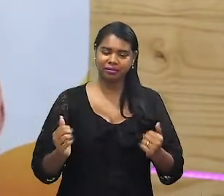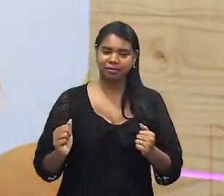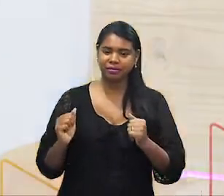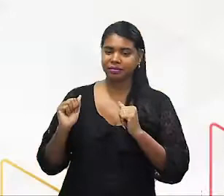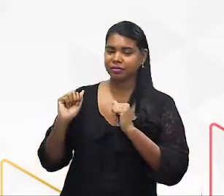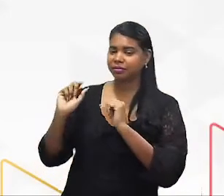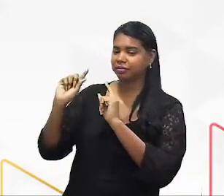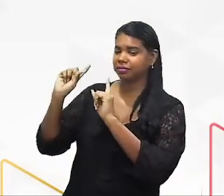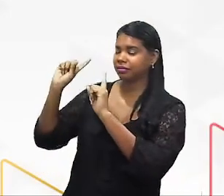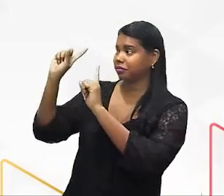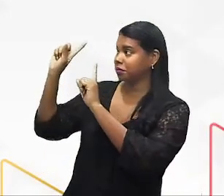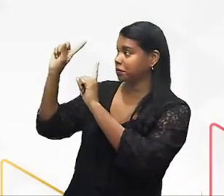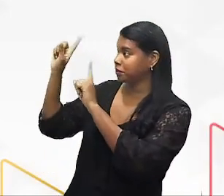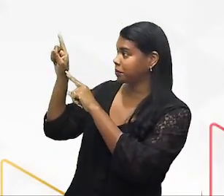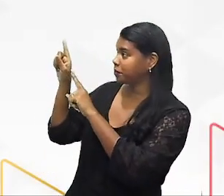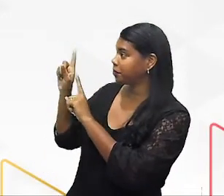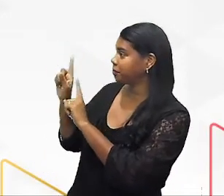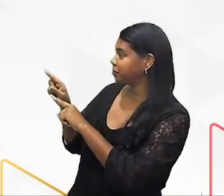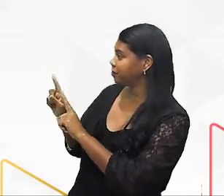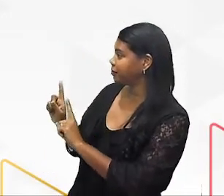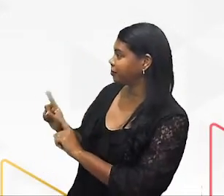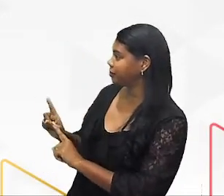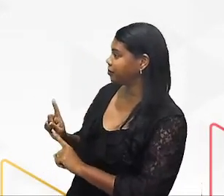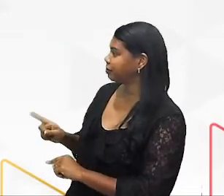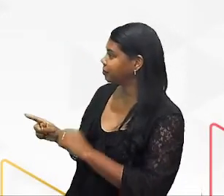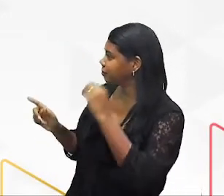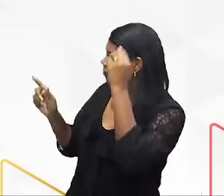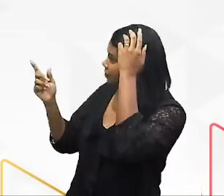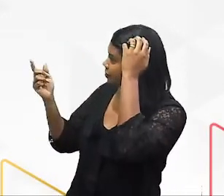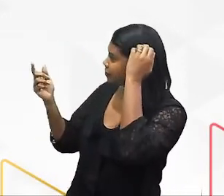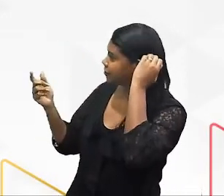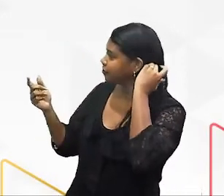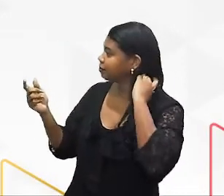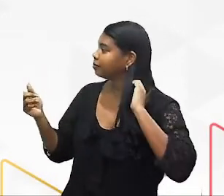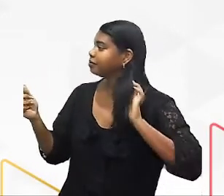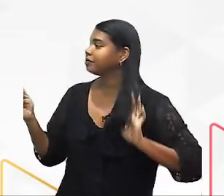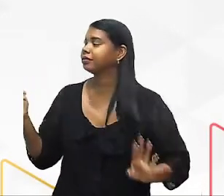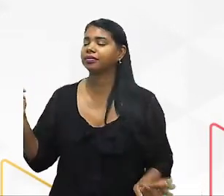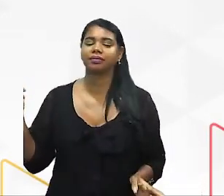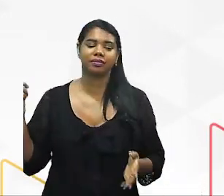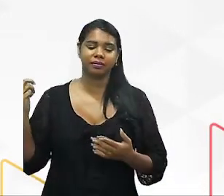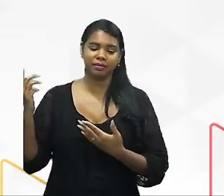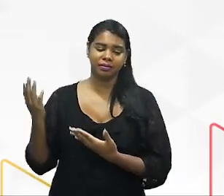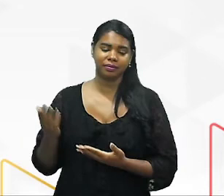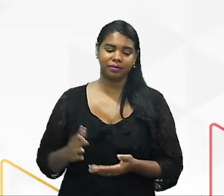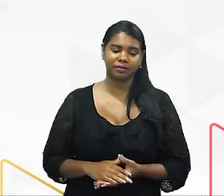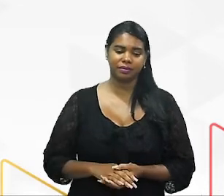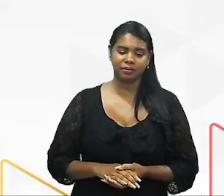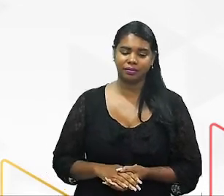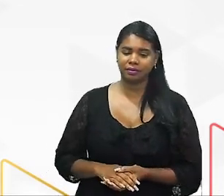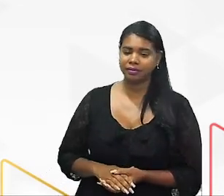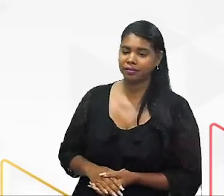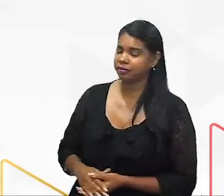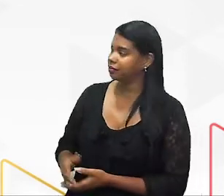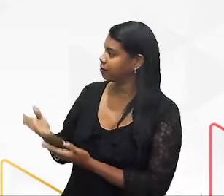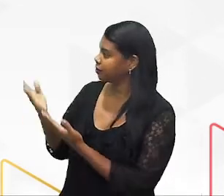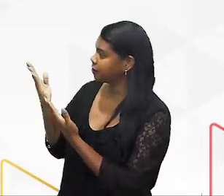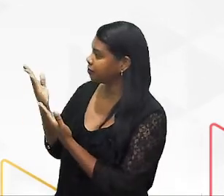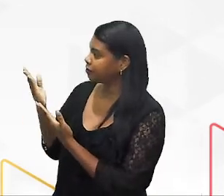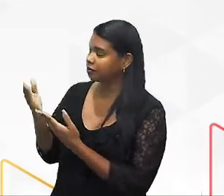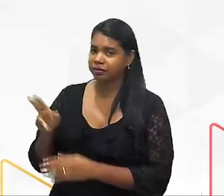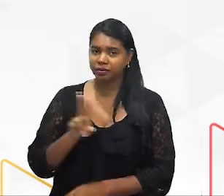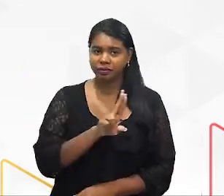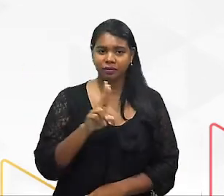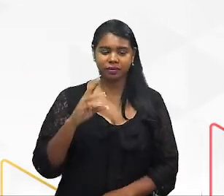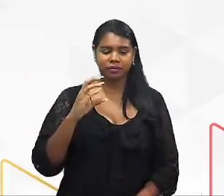E aí vocês são convidados a demonstrarem, não é, e a usarem critérios, certo? Critério é aquilo